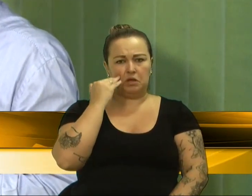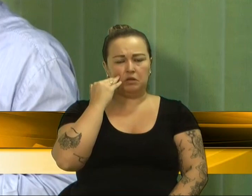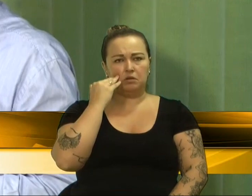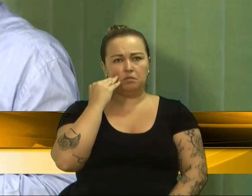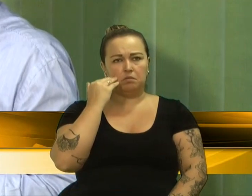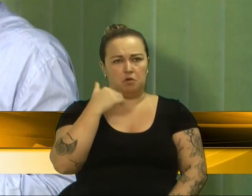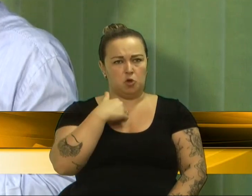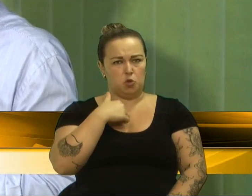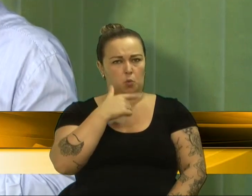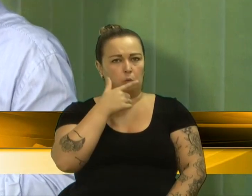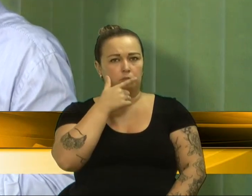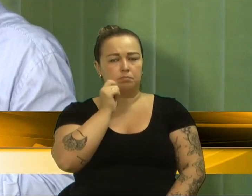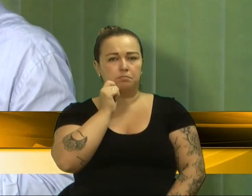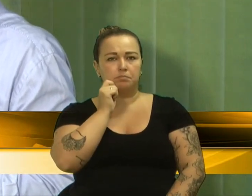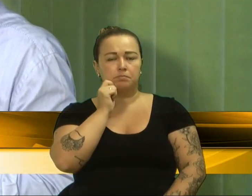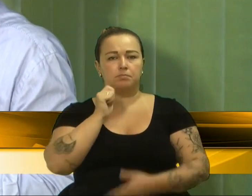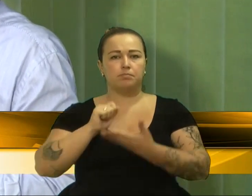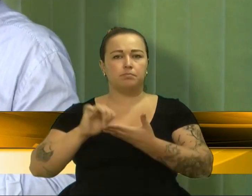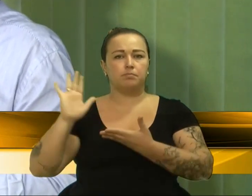consegue a partir... Peço a palavra.